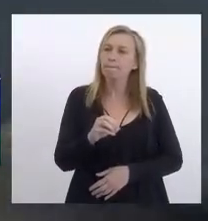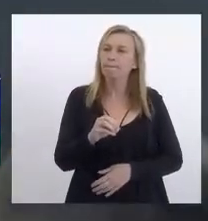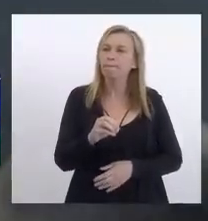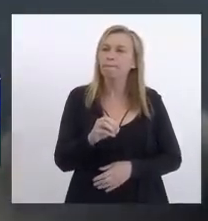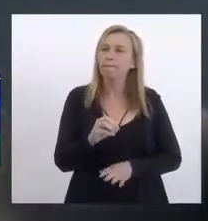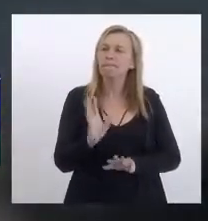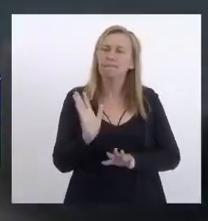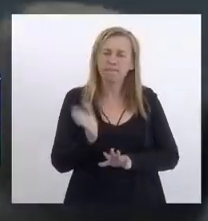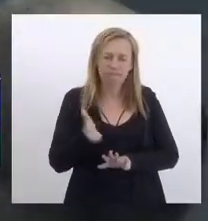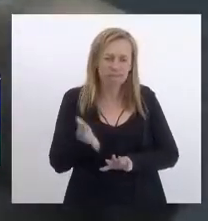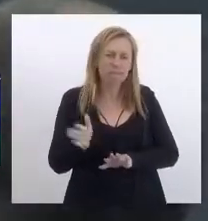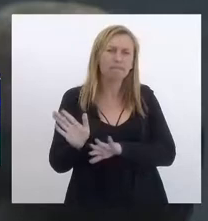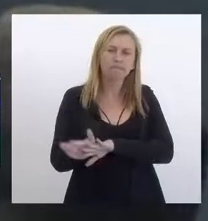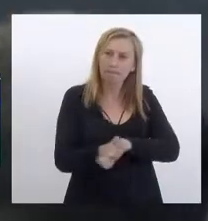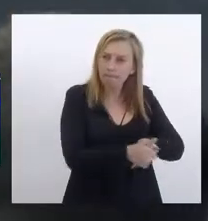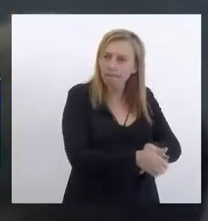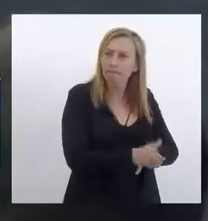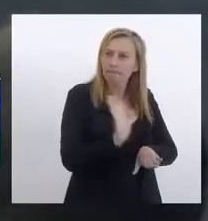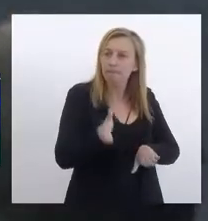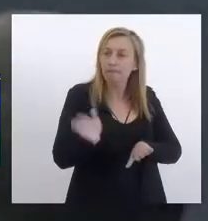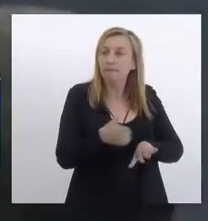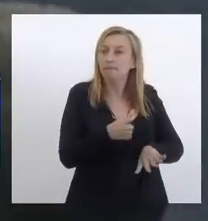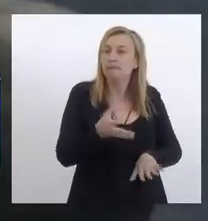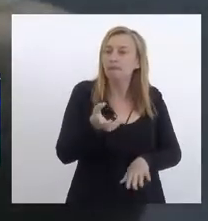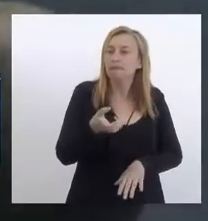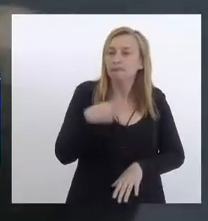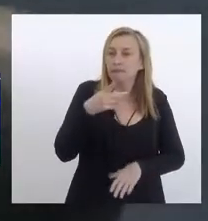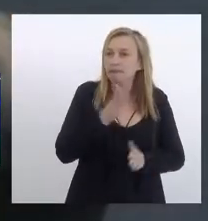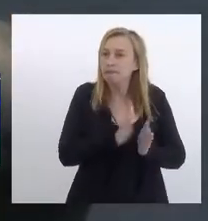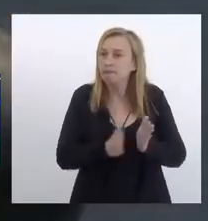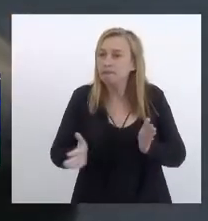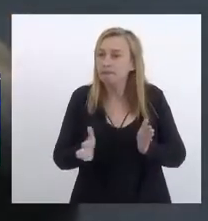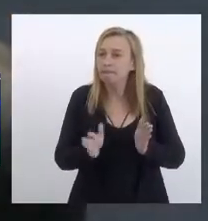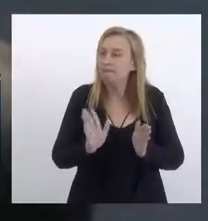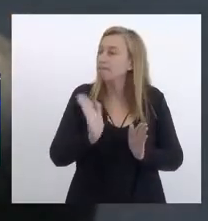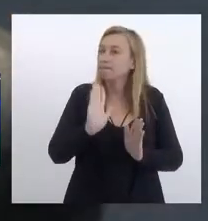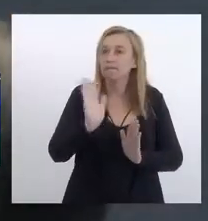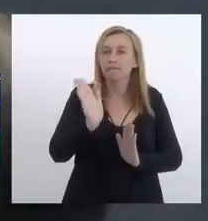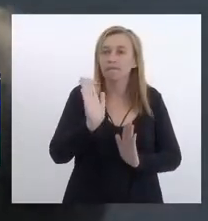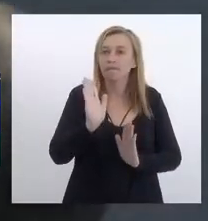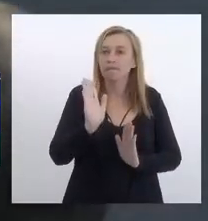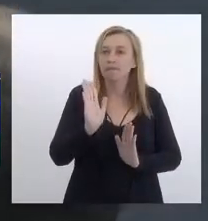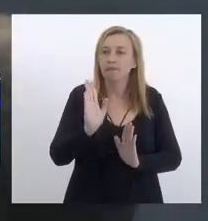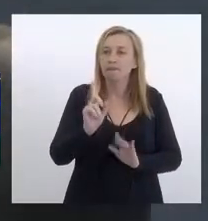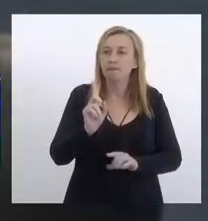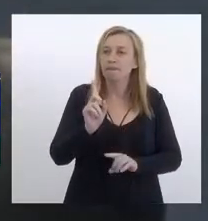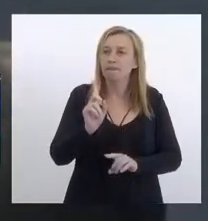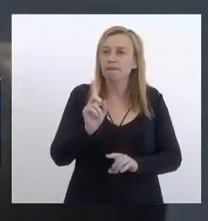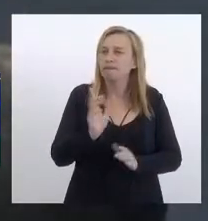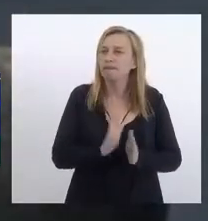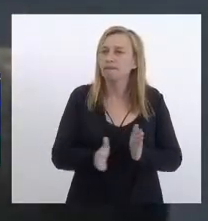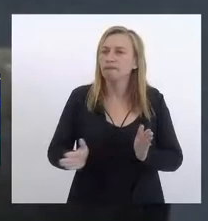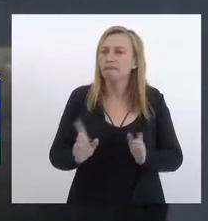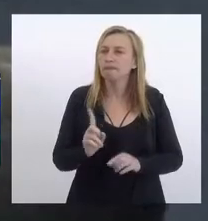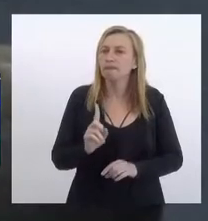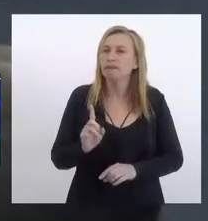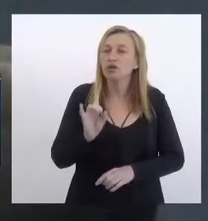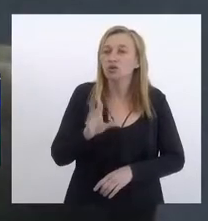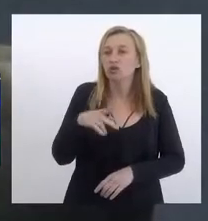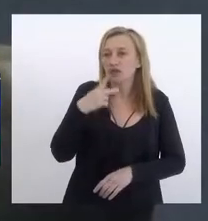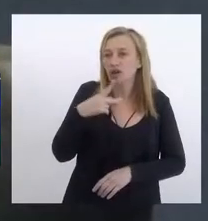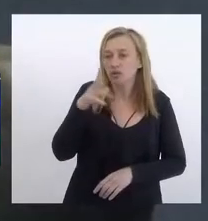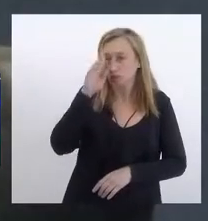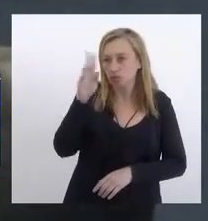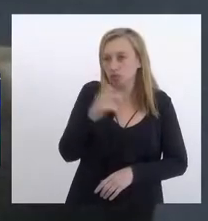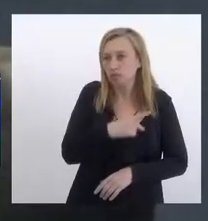universidades. Já passou. Públicas. Então, já passou. Só queria fazer uma questão de ordem para Vossa Excelência. Não, mas no final eu concedo a palavra para Vossa Excelência. Então, não é pela ordem, não. Eu queria só falar com Vossa Excelência,